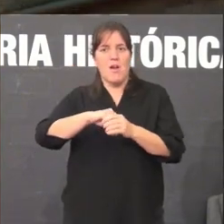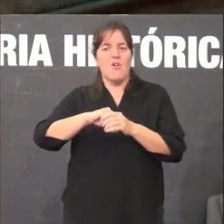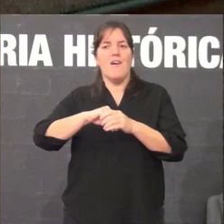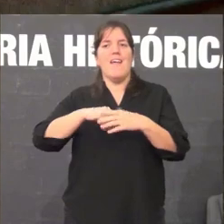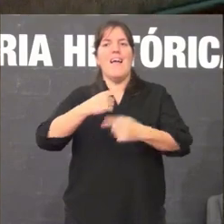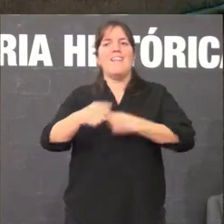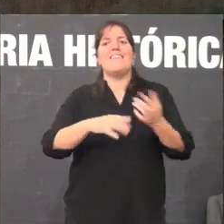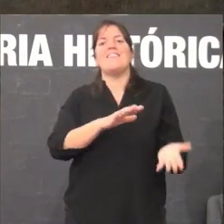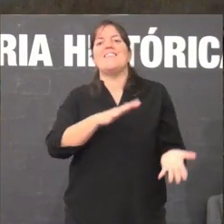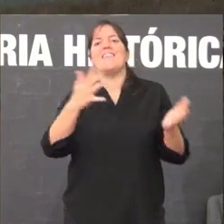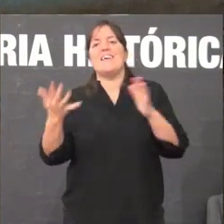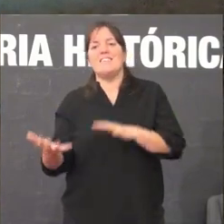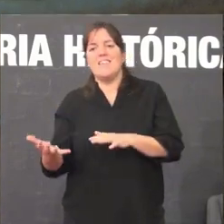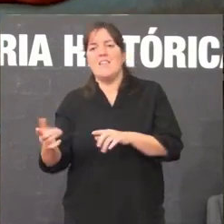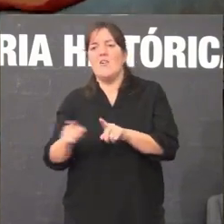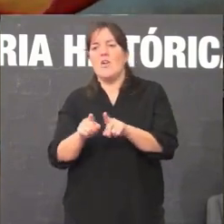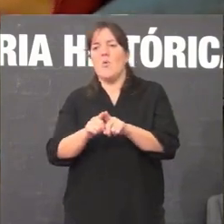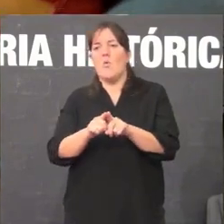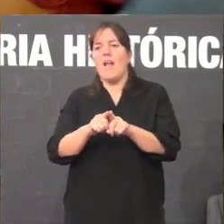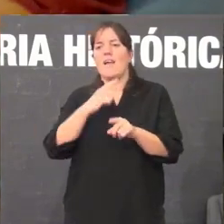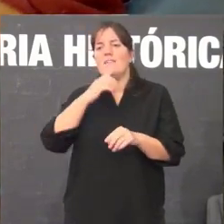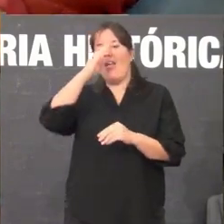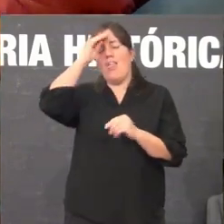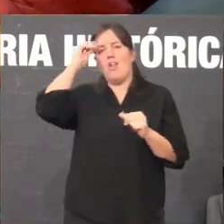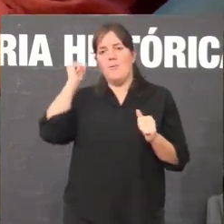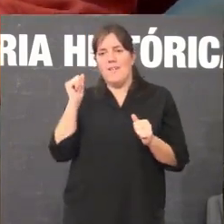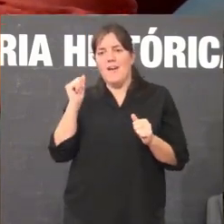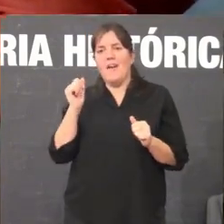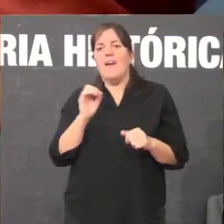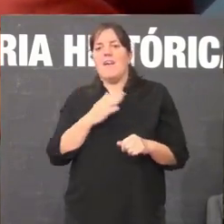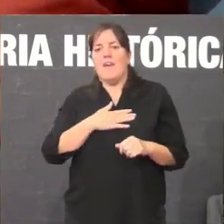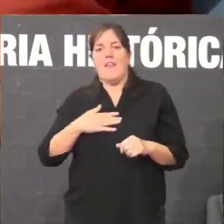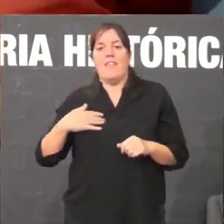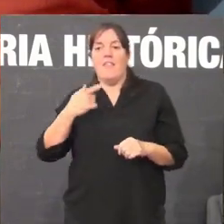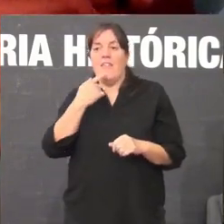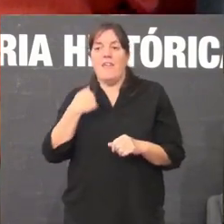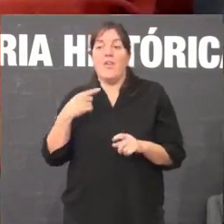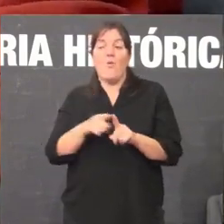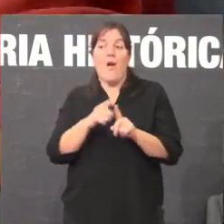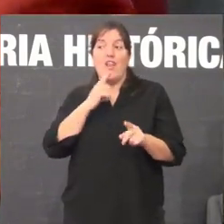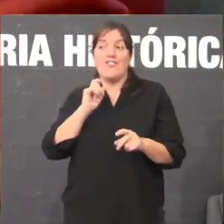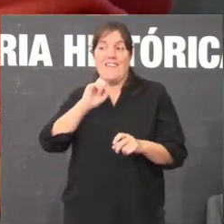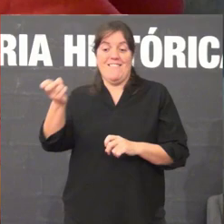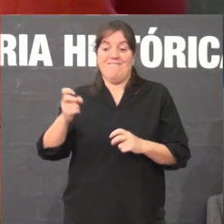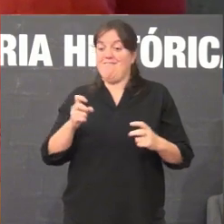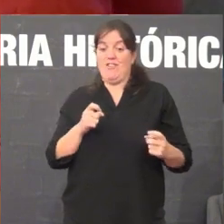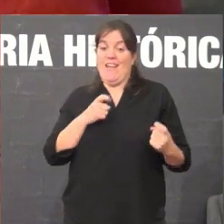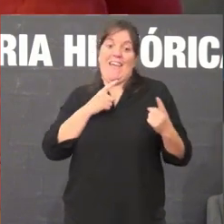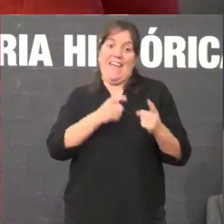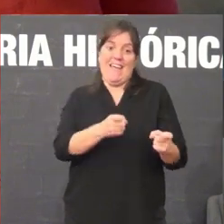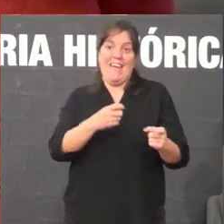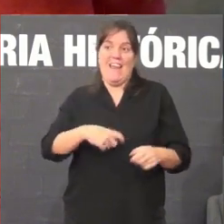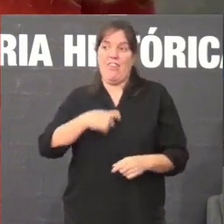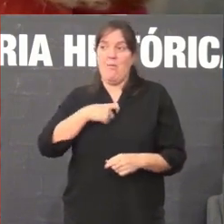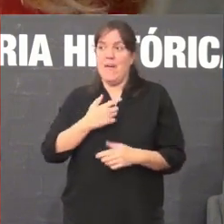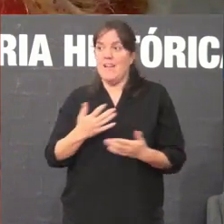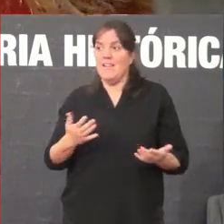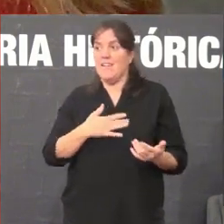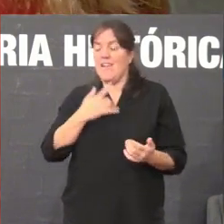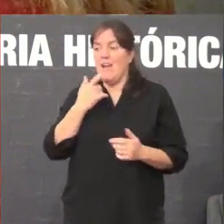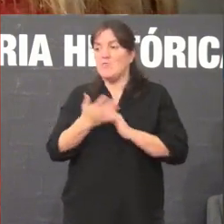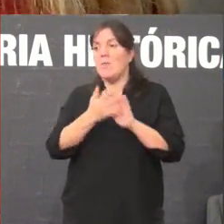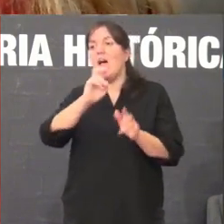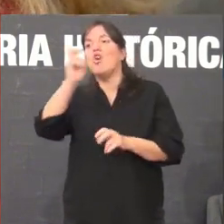transição amnésica. No fundo, para recearem também outra guerra civil. E isto também vem mostrar outra coisa, é que